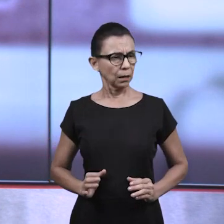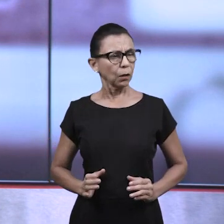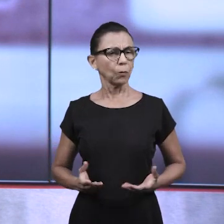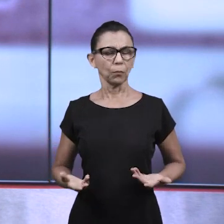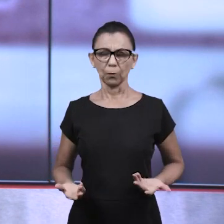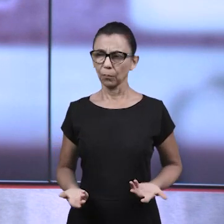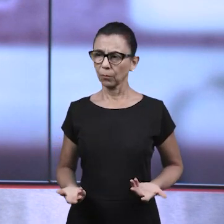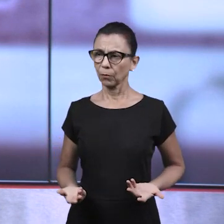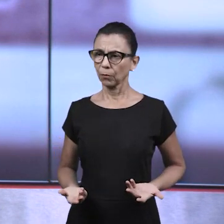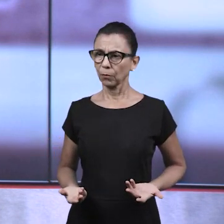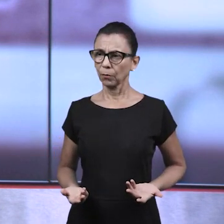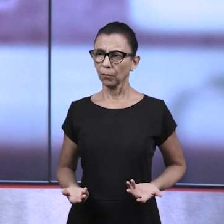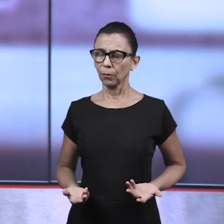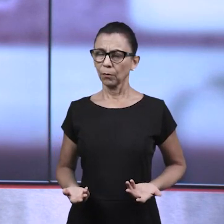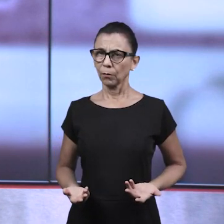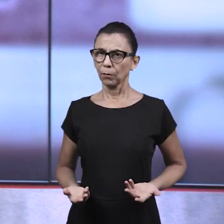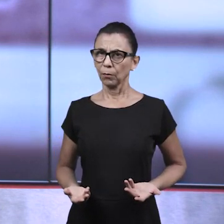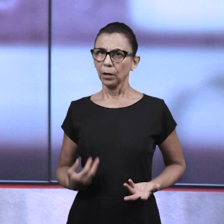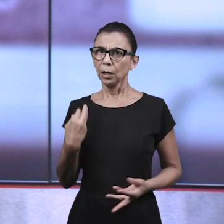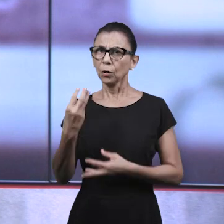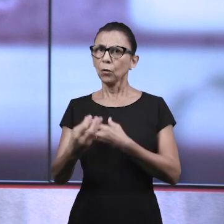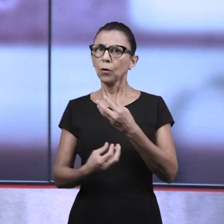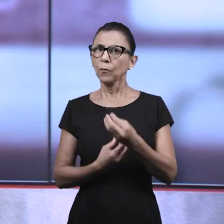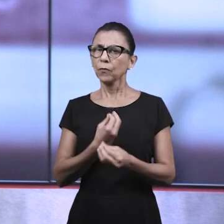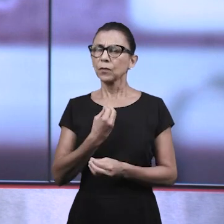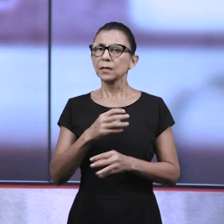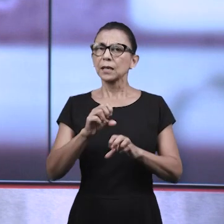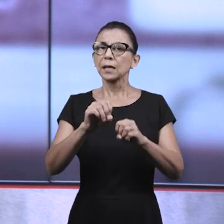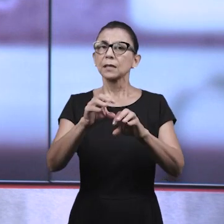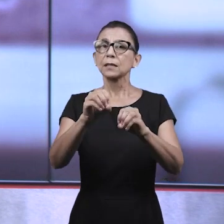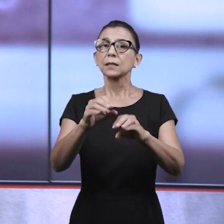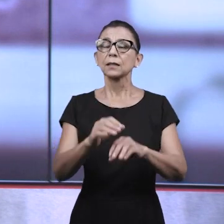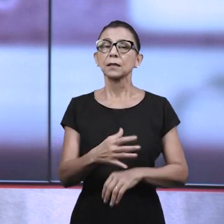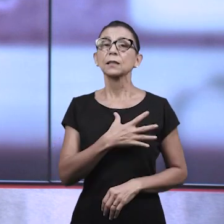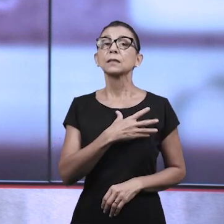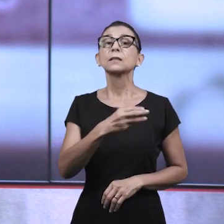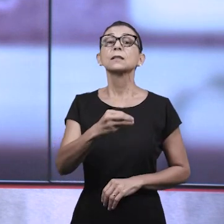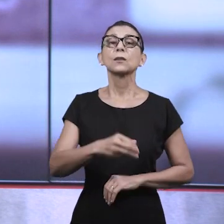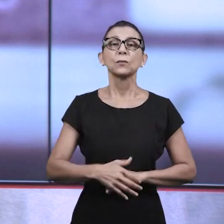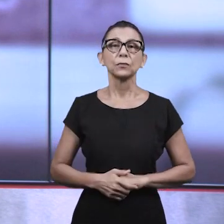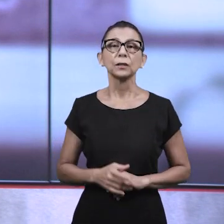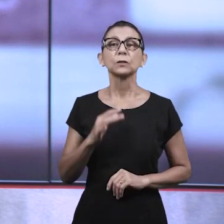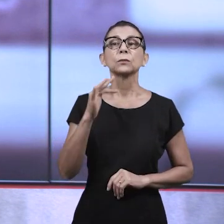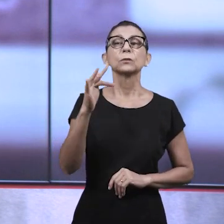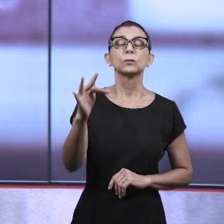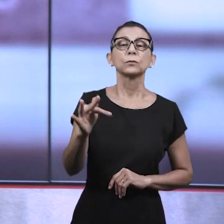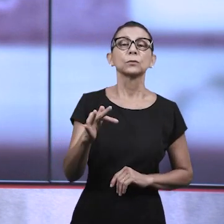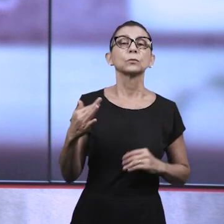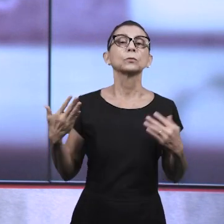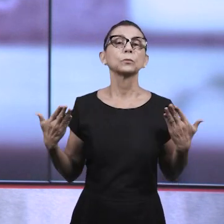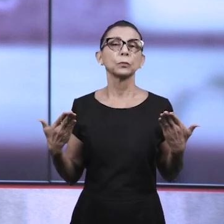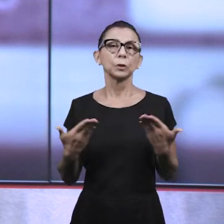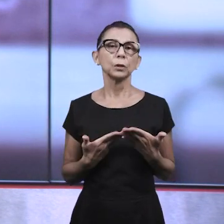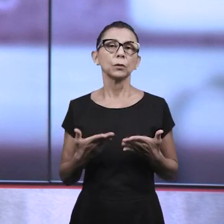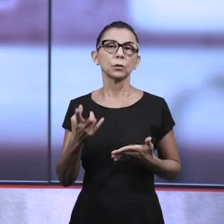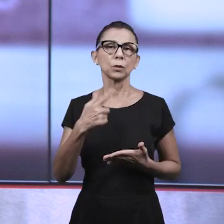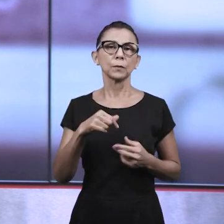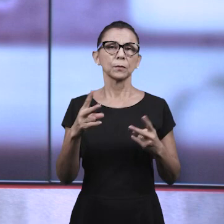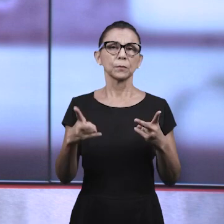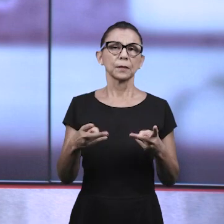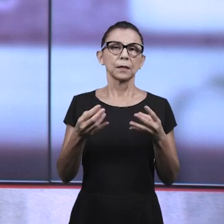cidadãos nós estamos querendo formar? Nós queremos que os nossos filhos sejam. que possamos ficar atentos